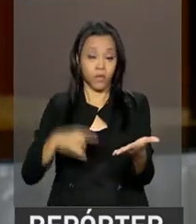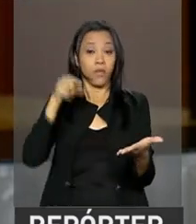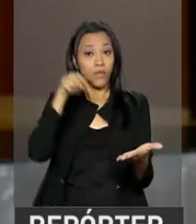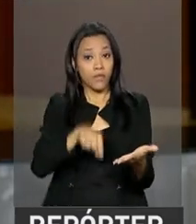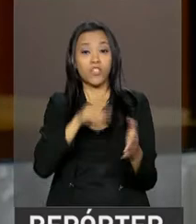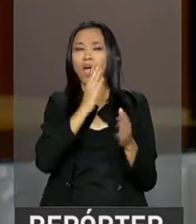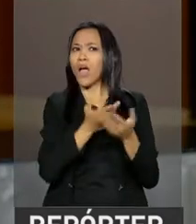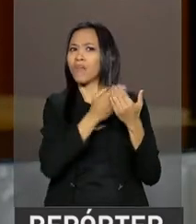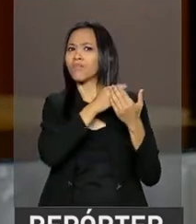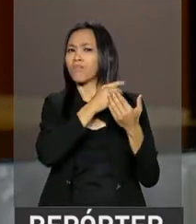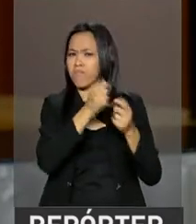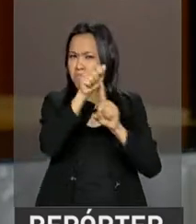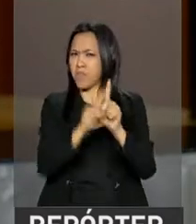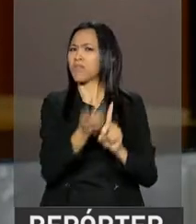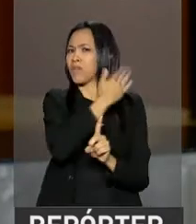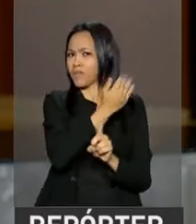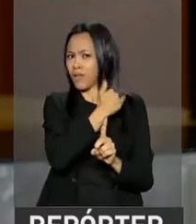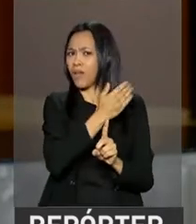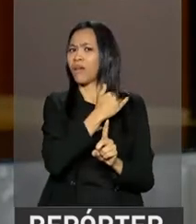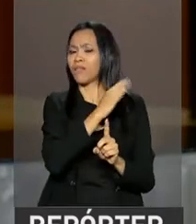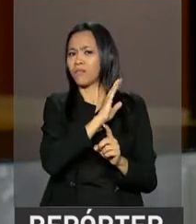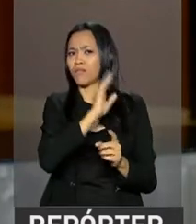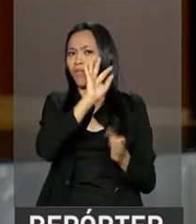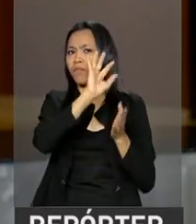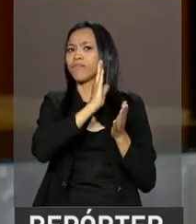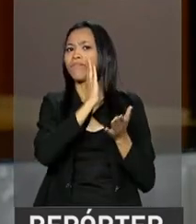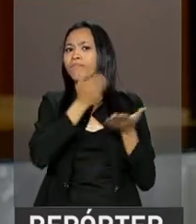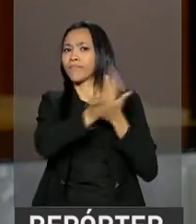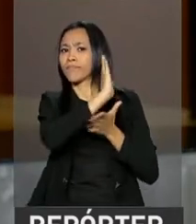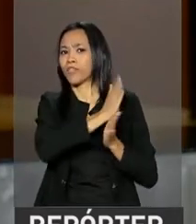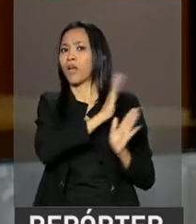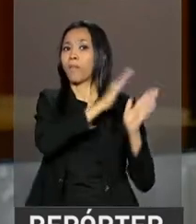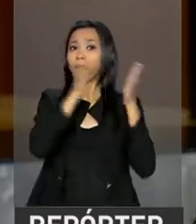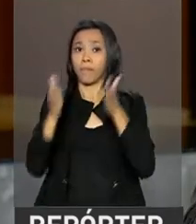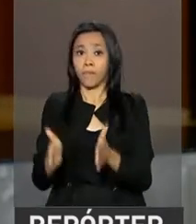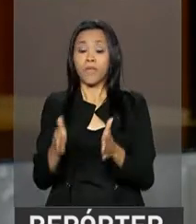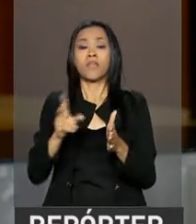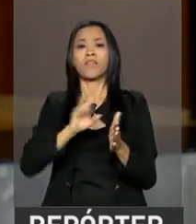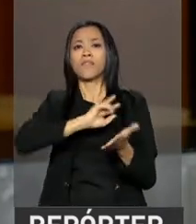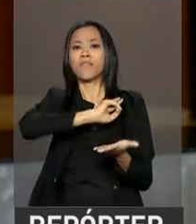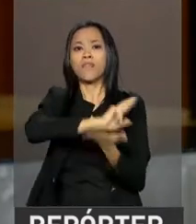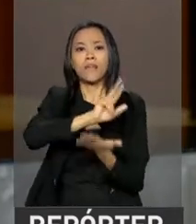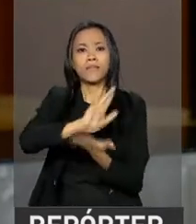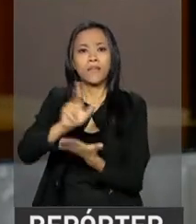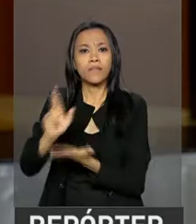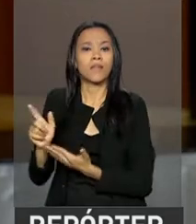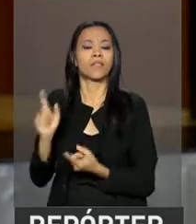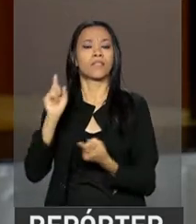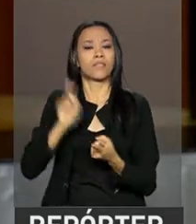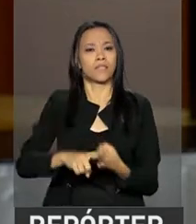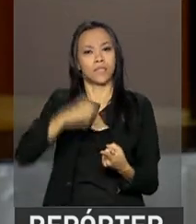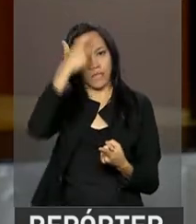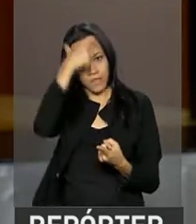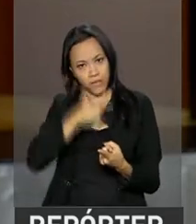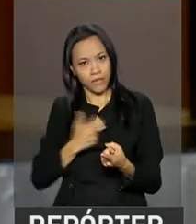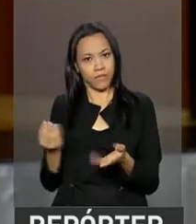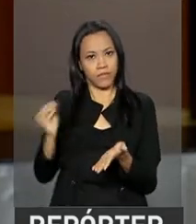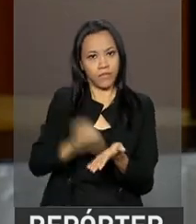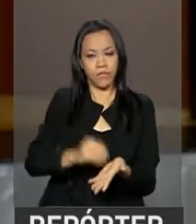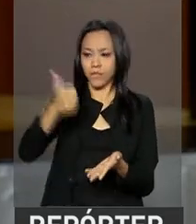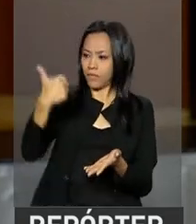no mês passado vai criar identidade civil nacional que vai reunir dados civis de dados biométricos